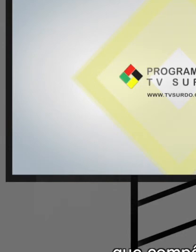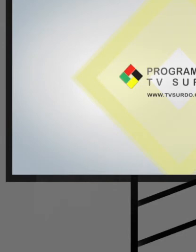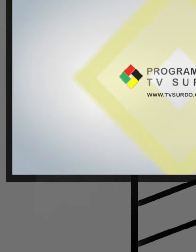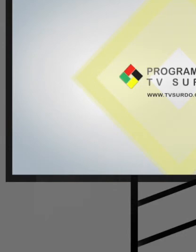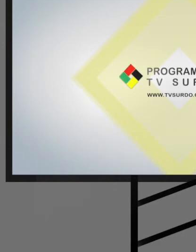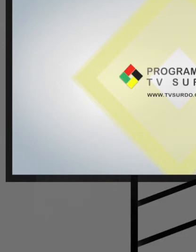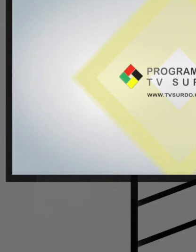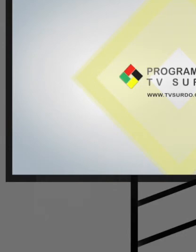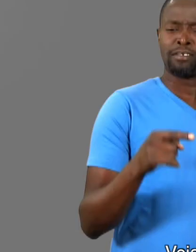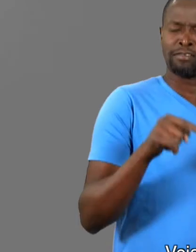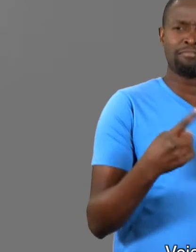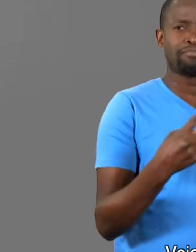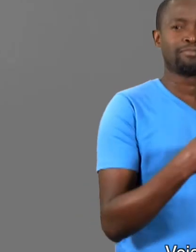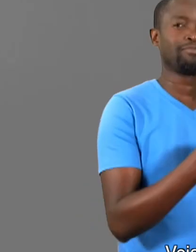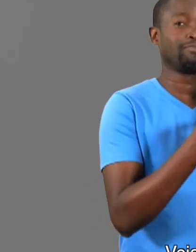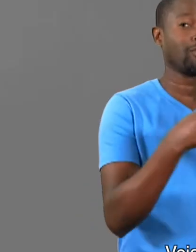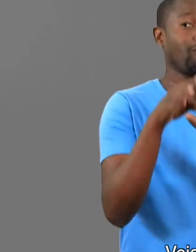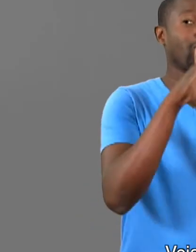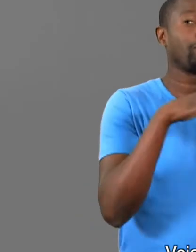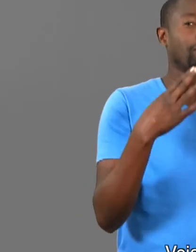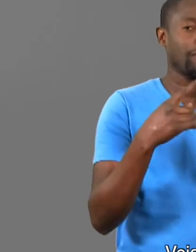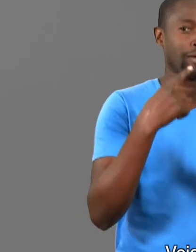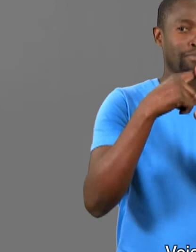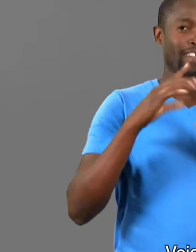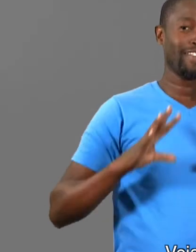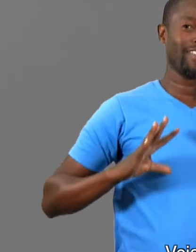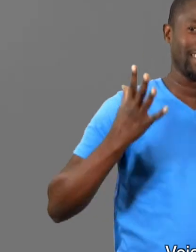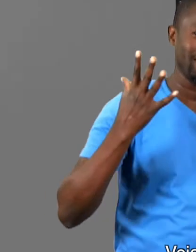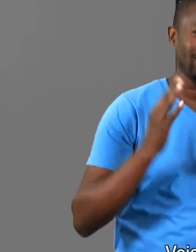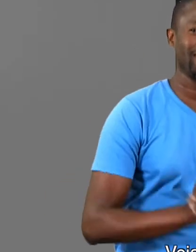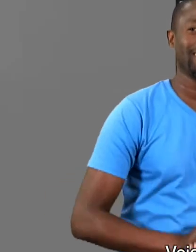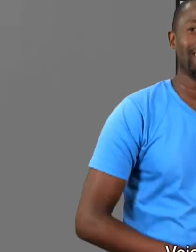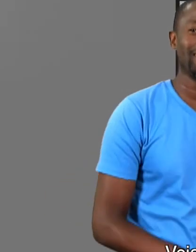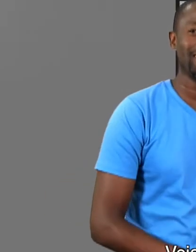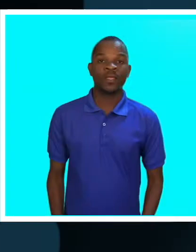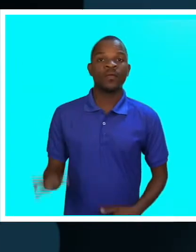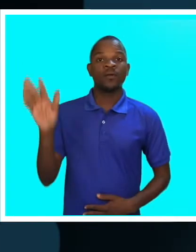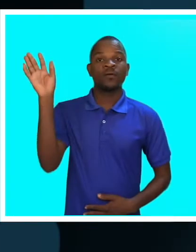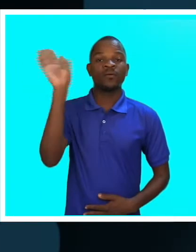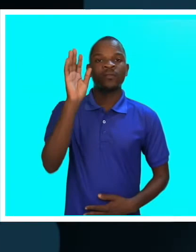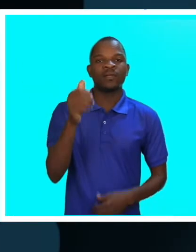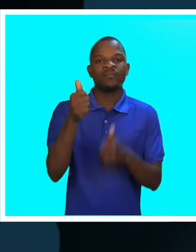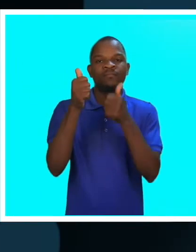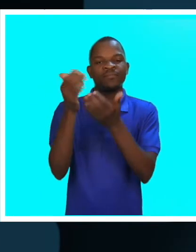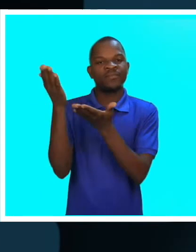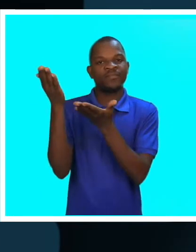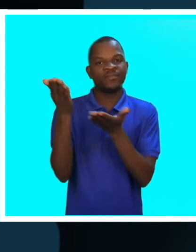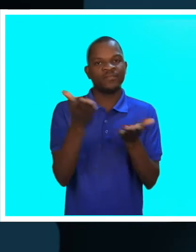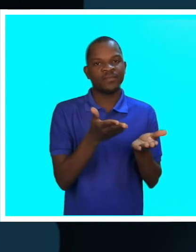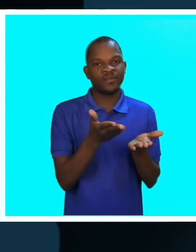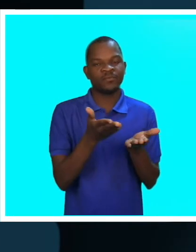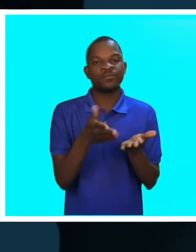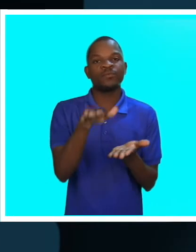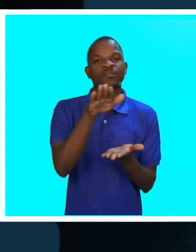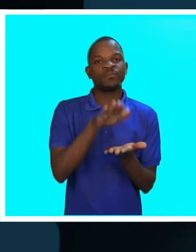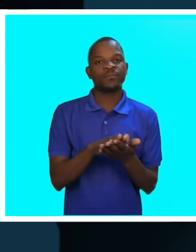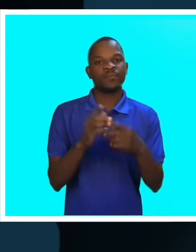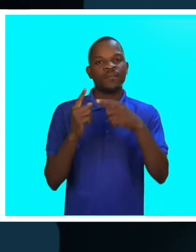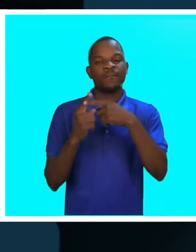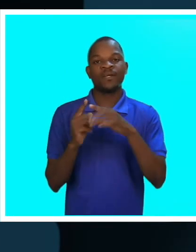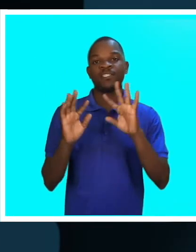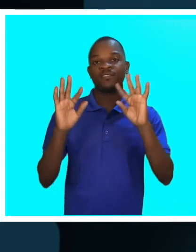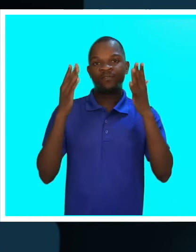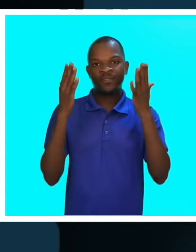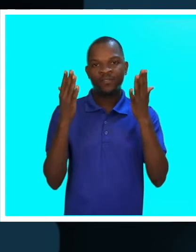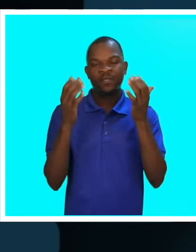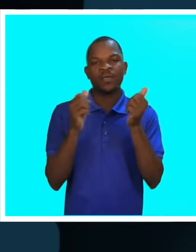especiais. Veja esta peça na rubrica Mais Vida. Olá, sejam bem-vindos ao seu